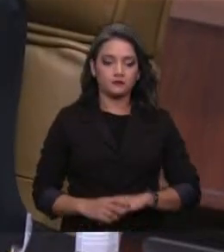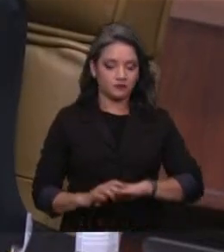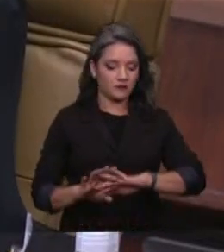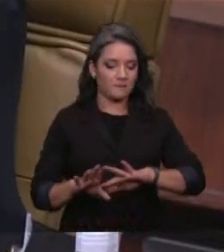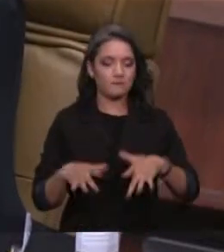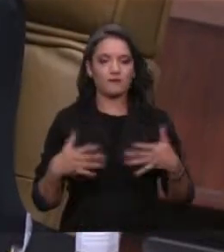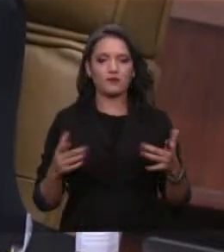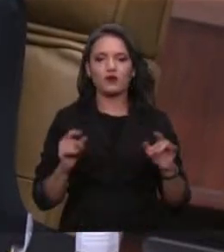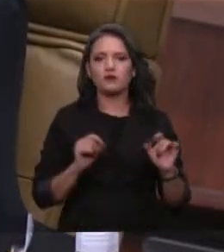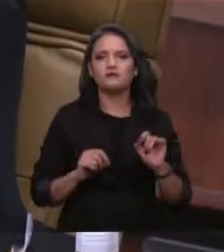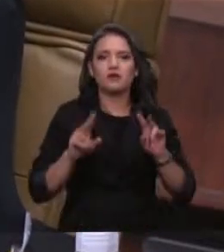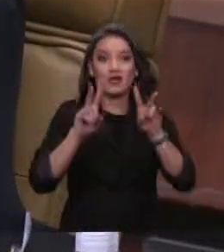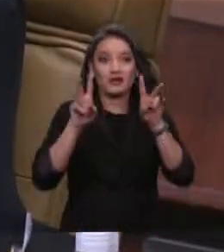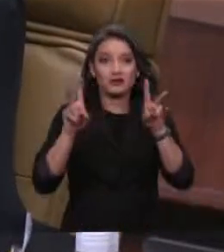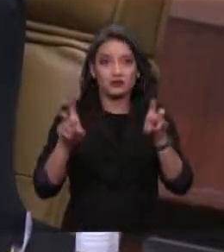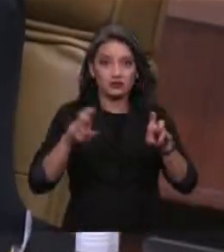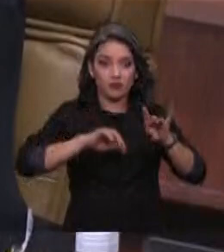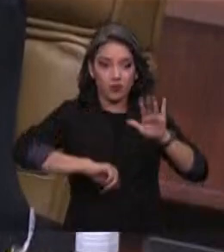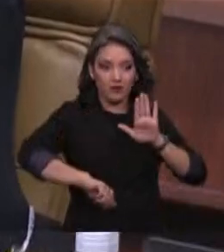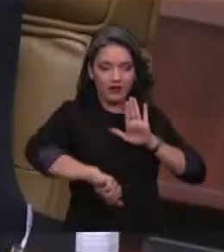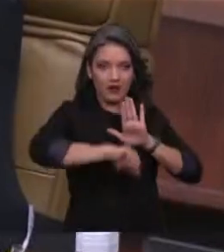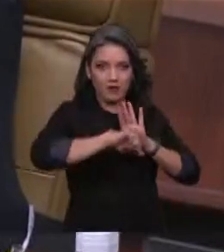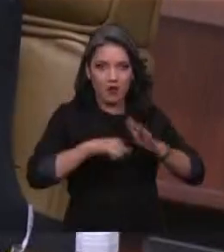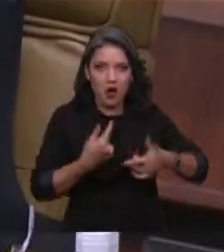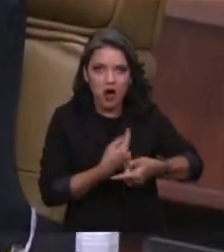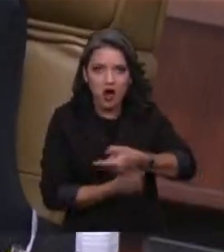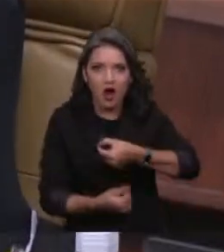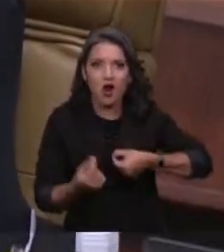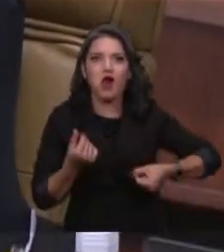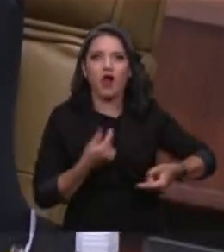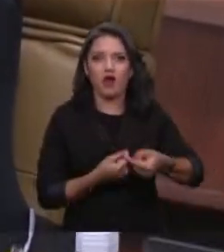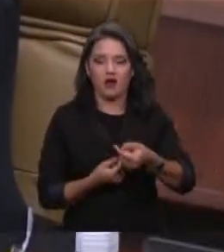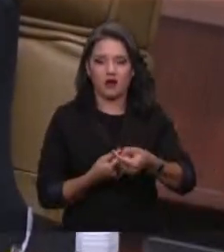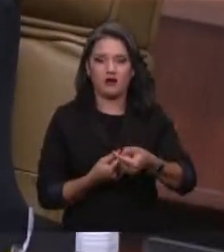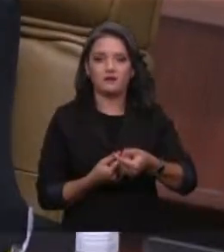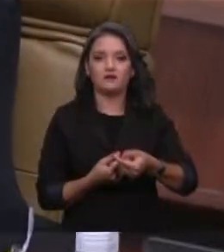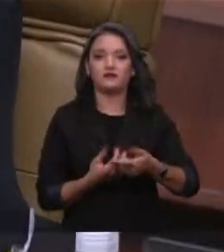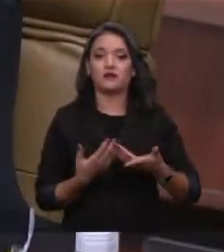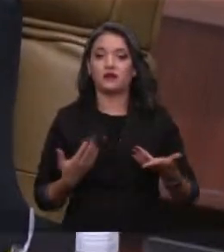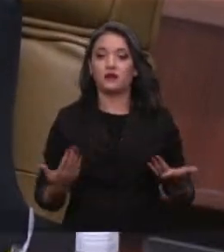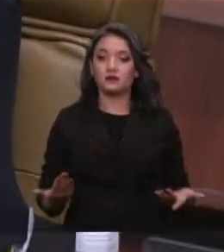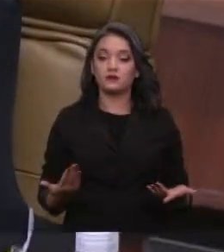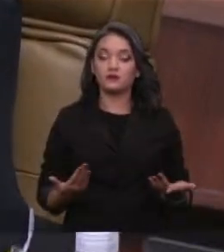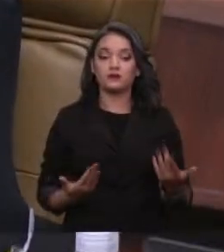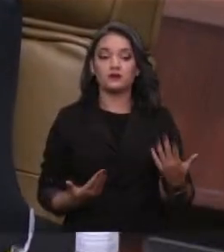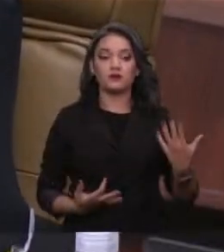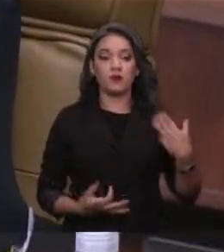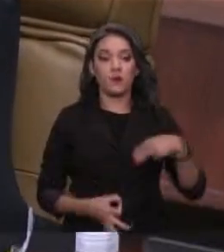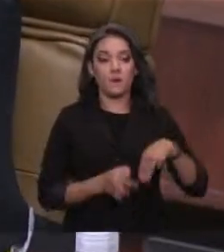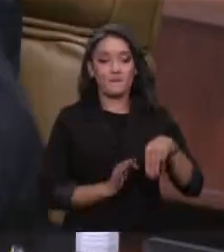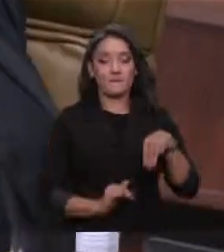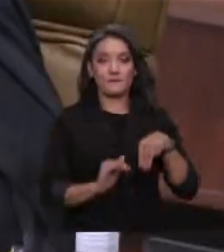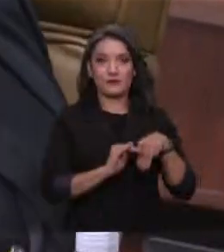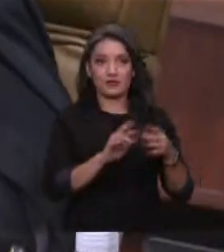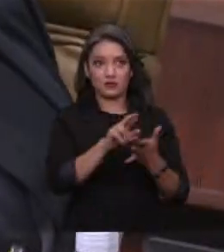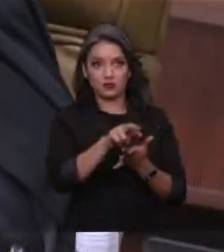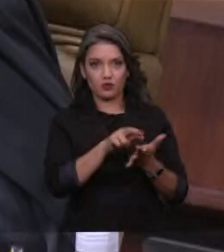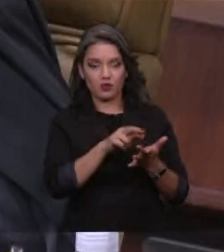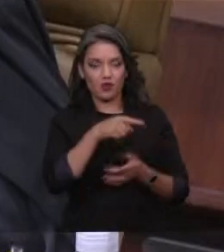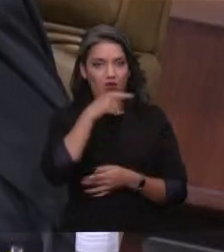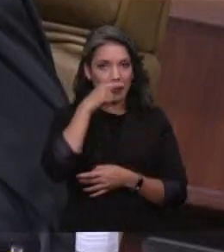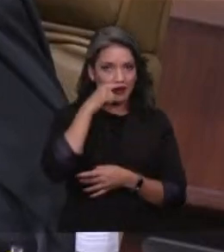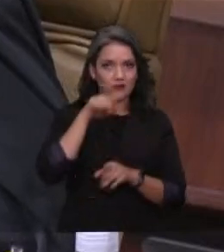no tocante ao crime de lavagem, o eminente ministro e o relator e eminente ministro